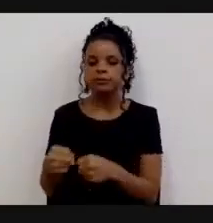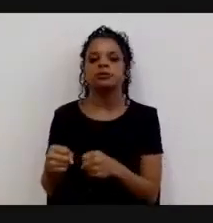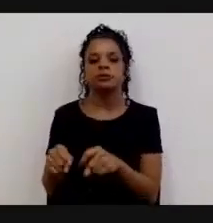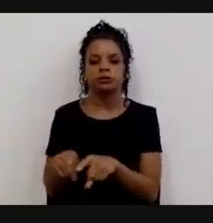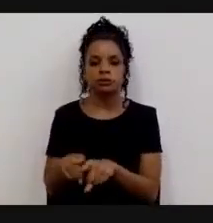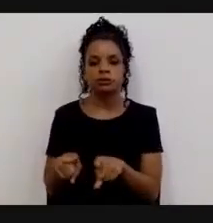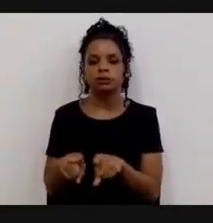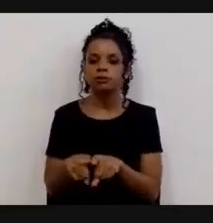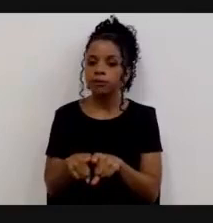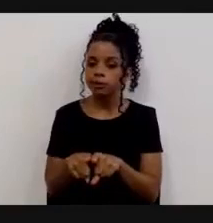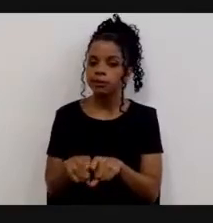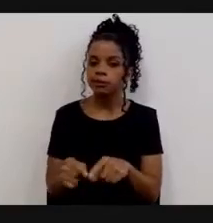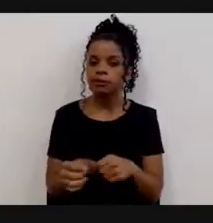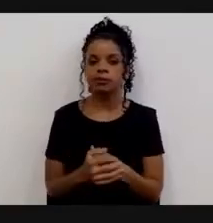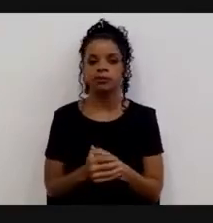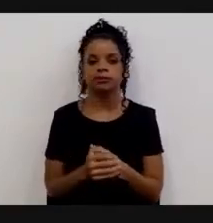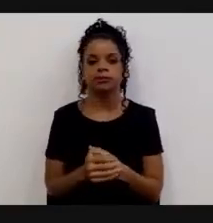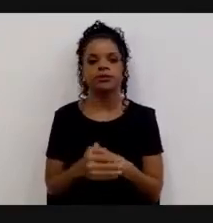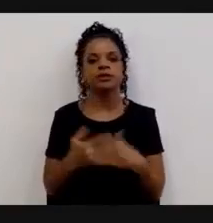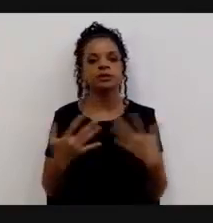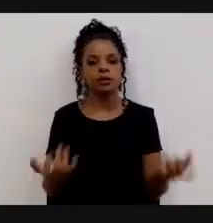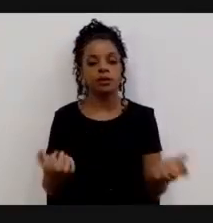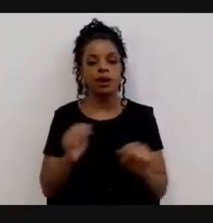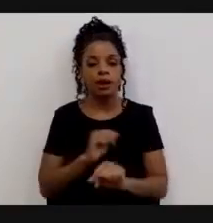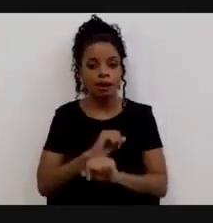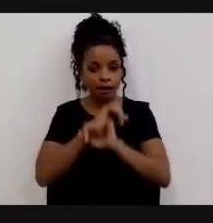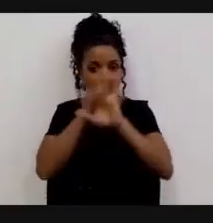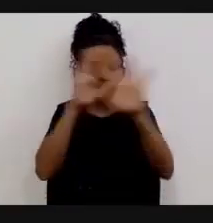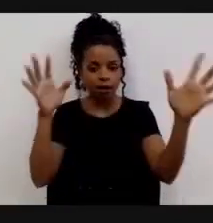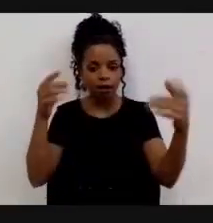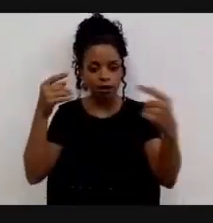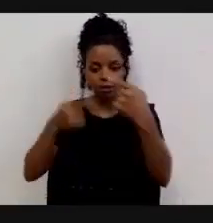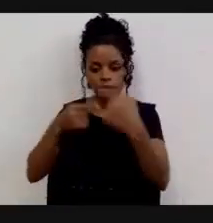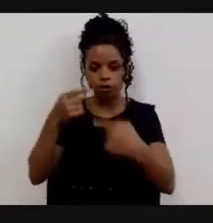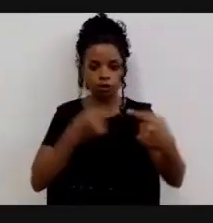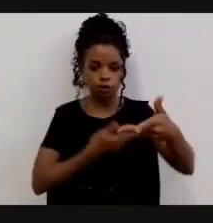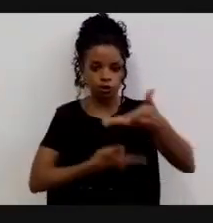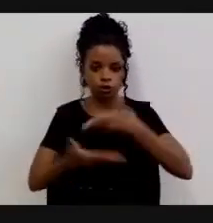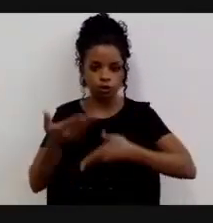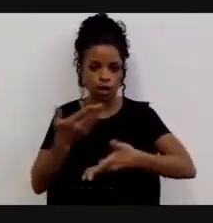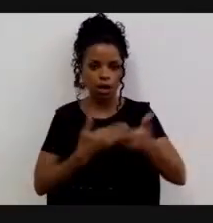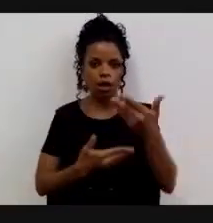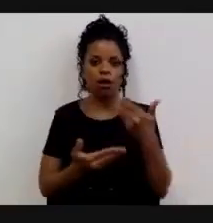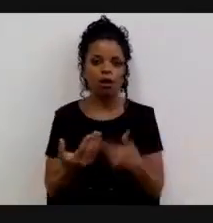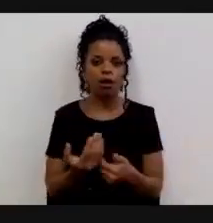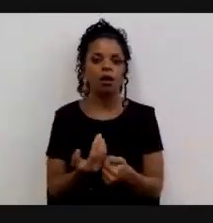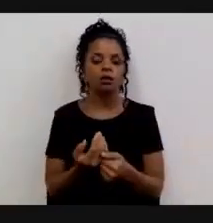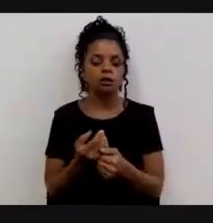empenho, né? Então, a transparência e o diálogo, eles vão nessa